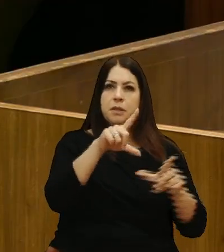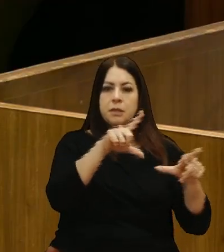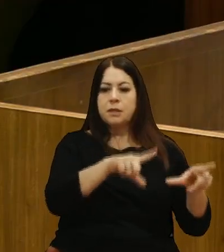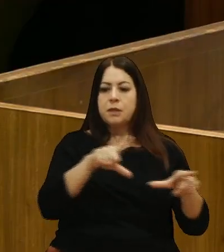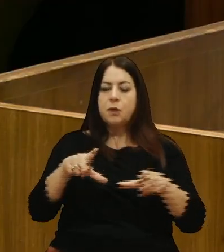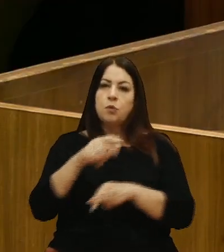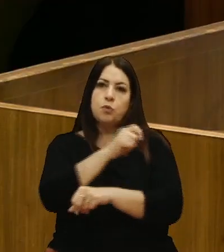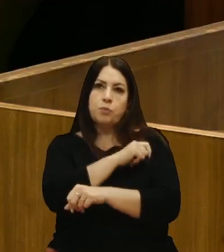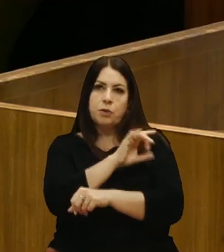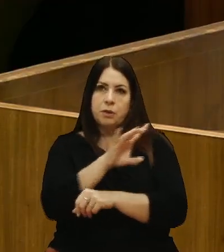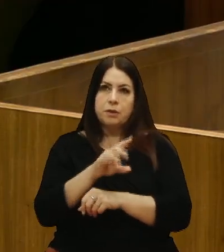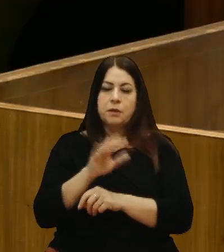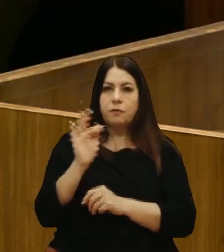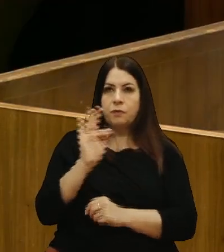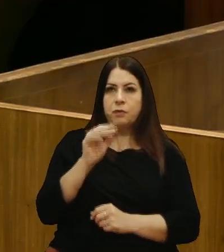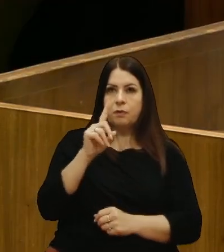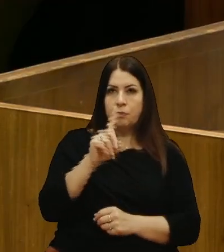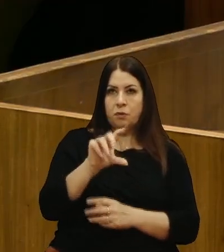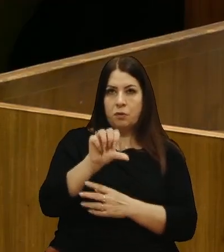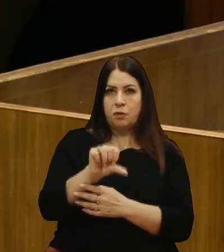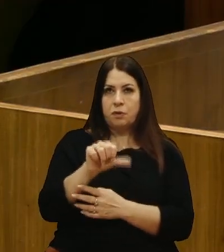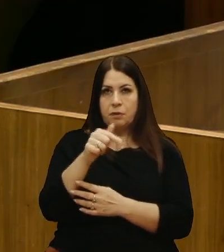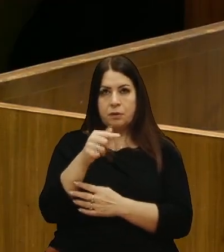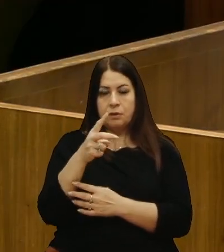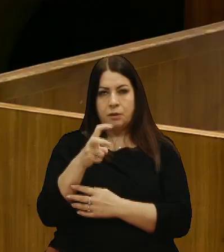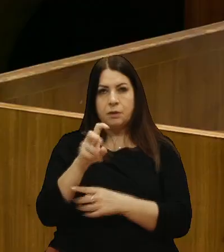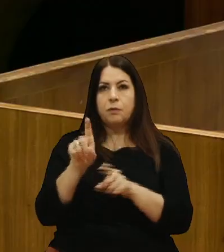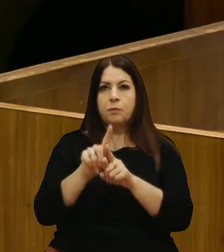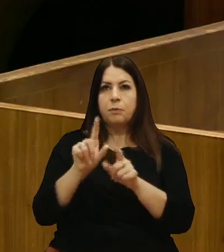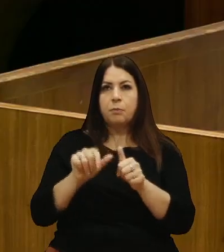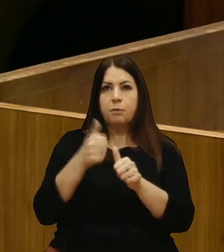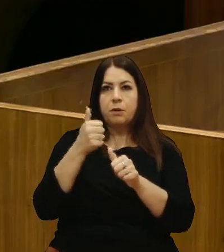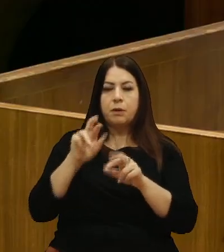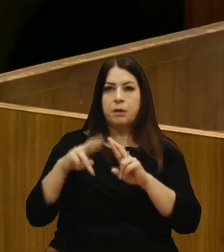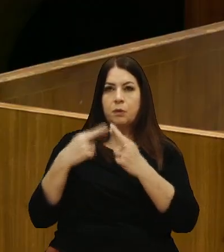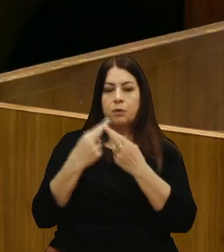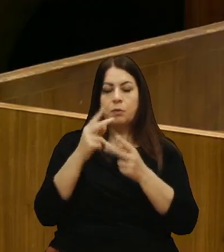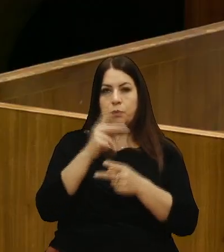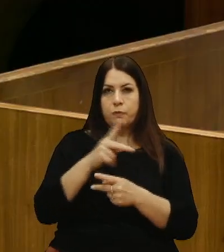Em fevereiro de 1975, foi realizada a primeira reunião de